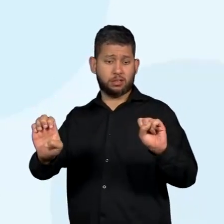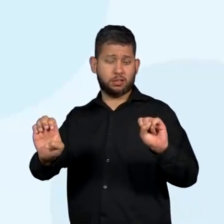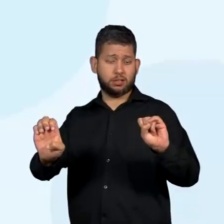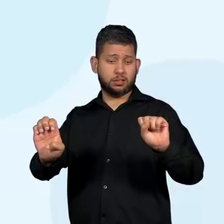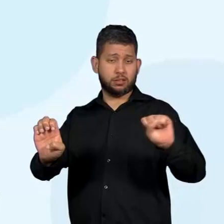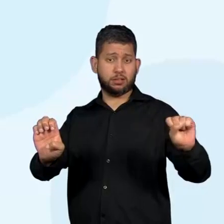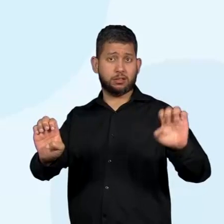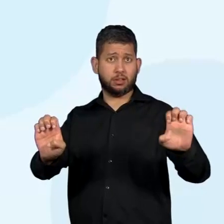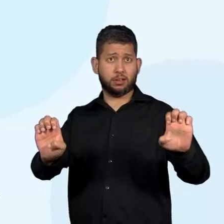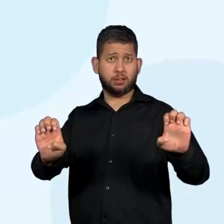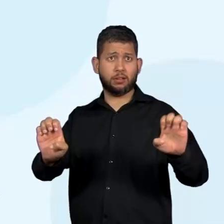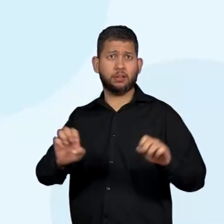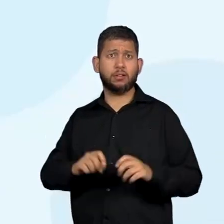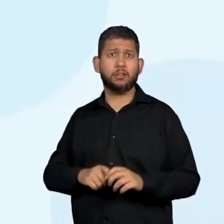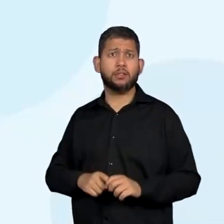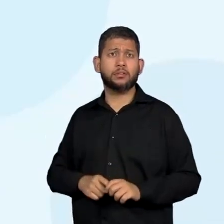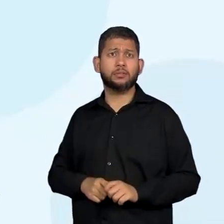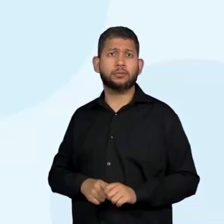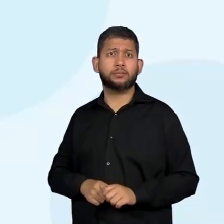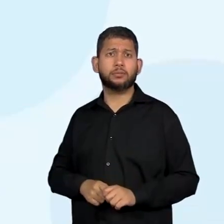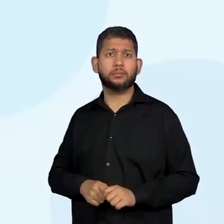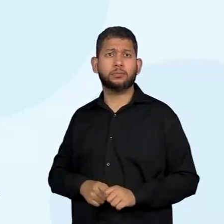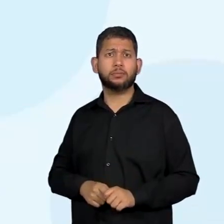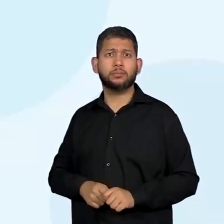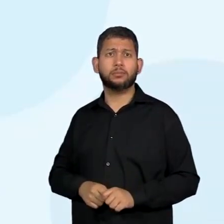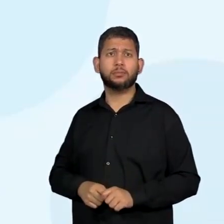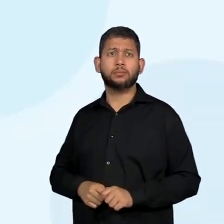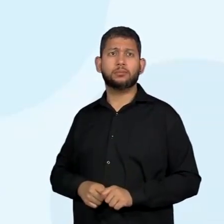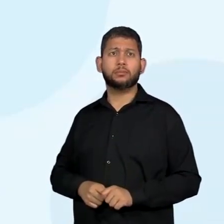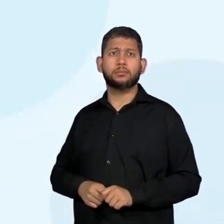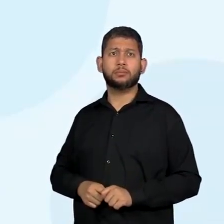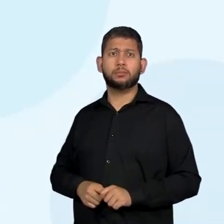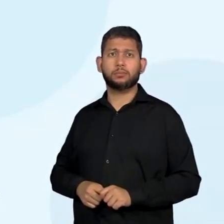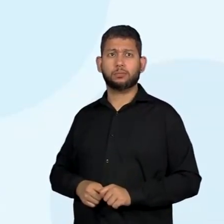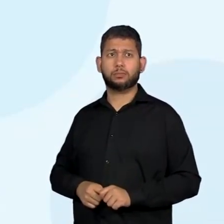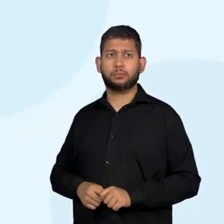apagar esse escolher aqui do final, está a mais.